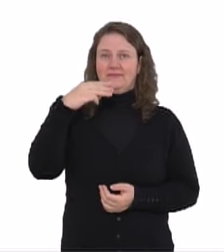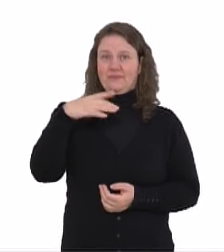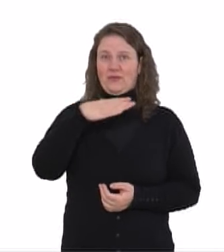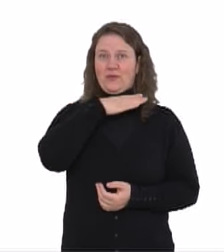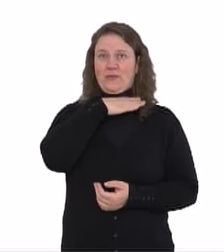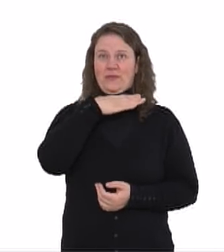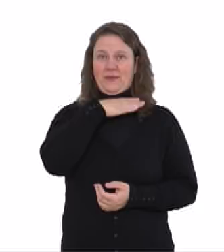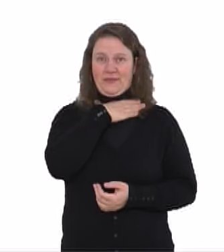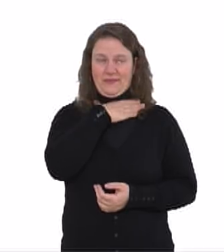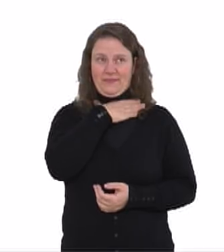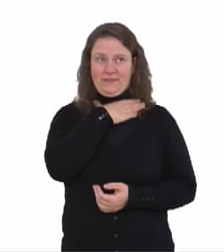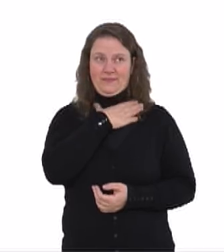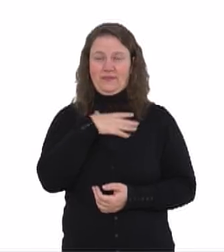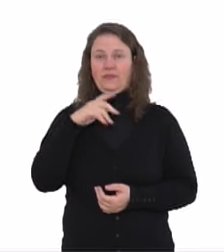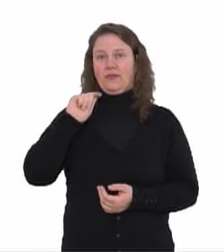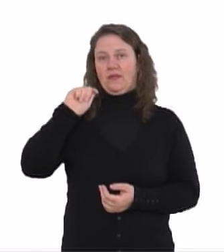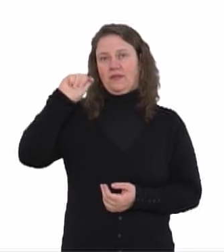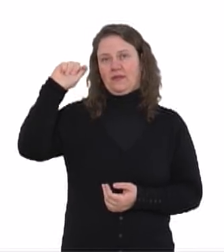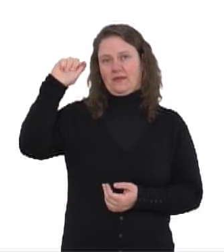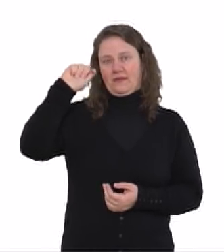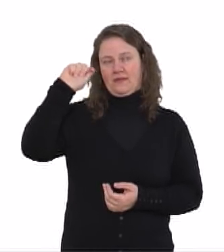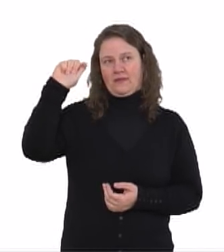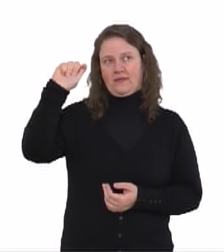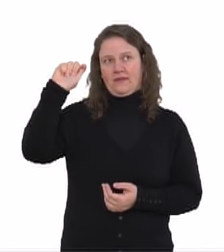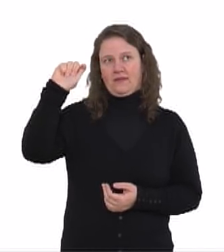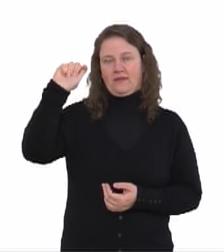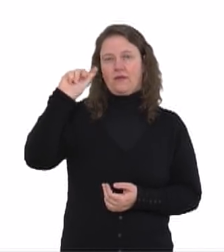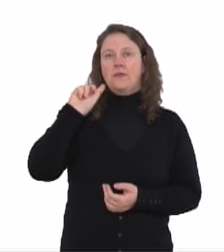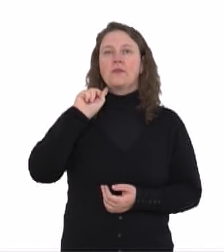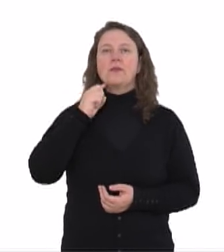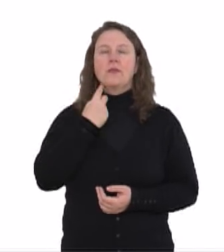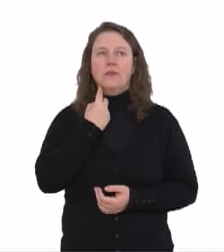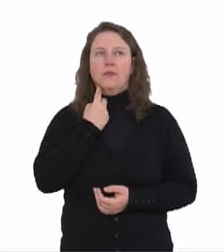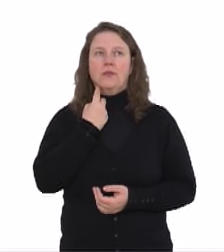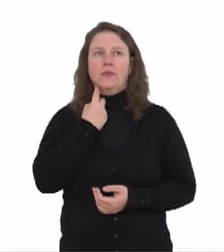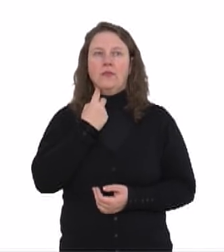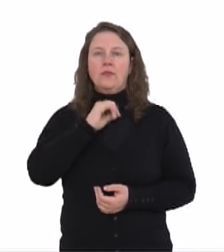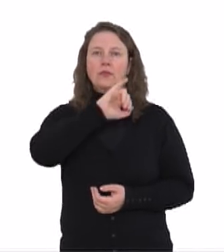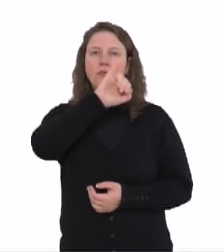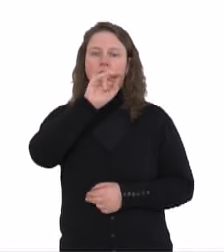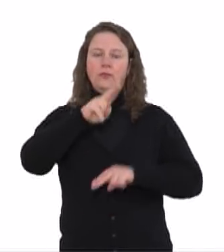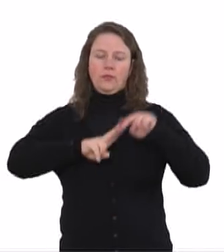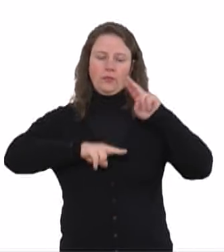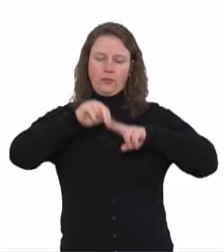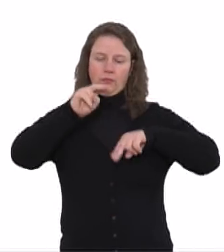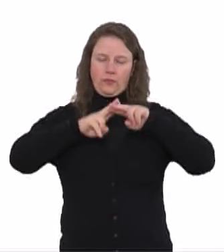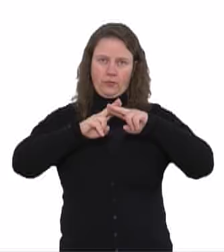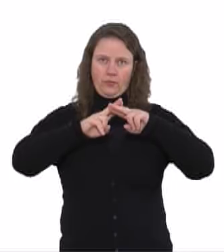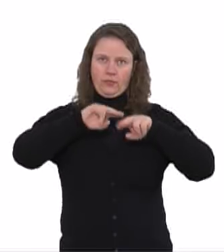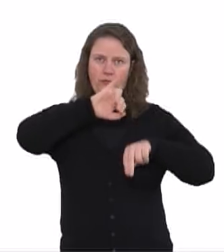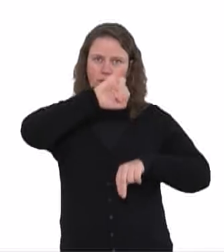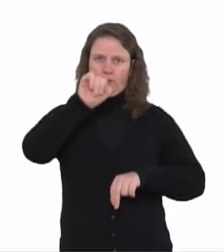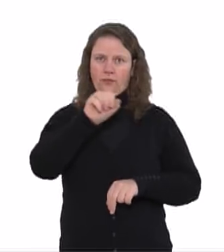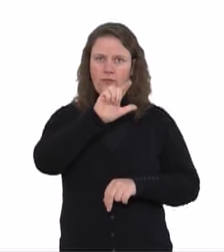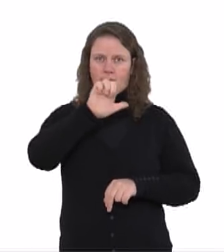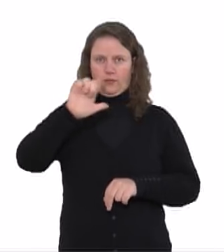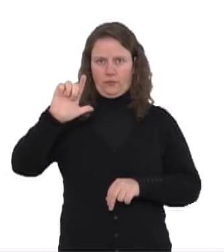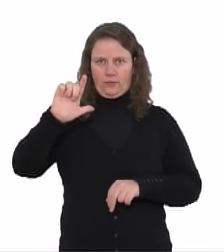March, April, May, June,